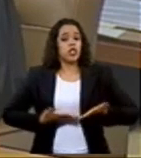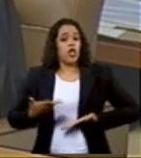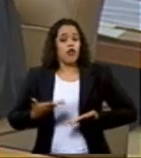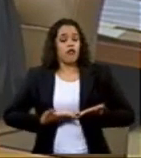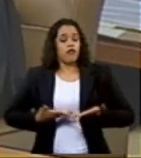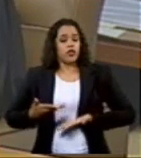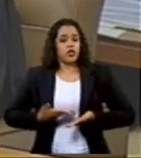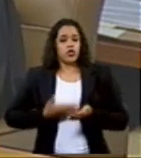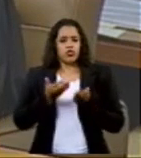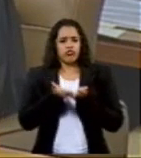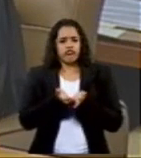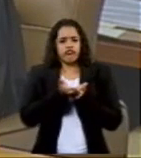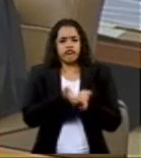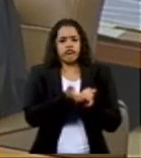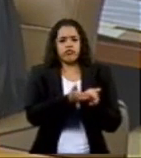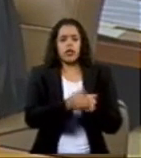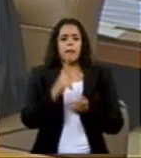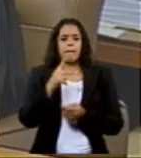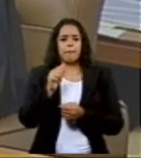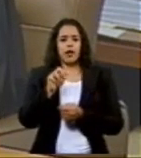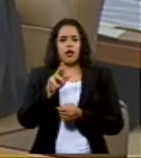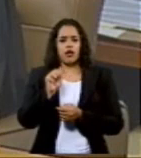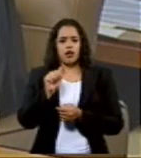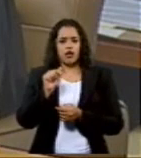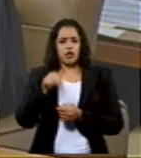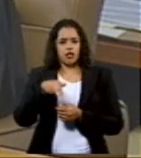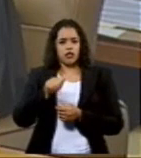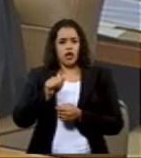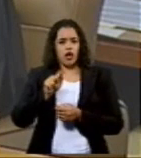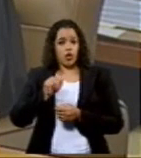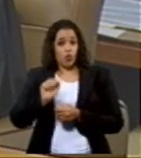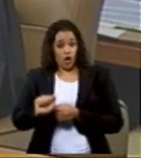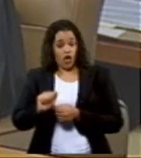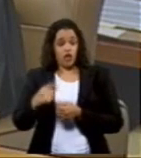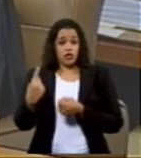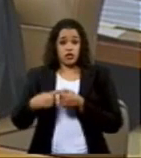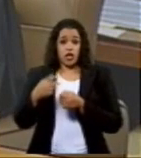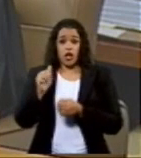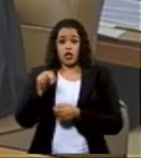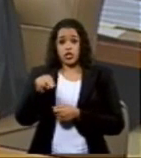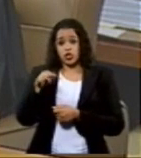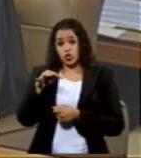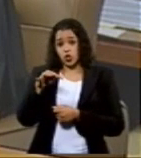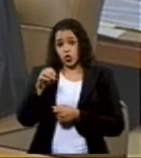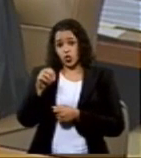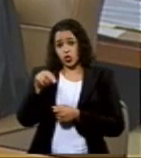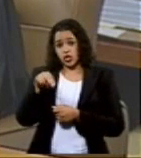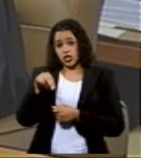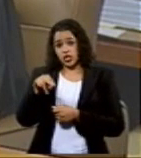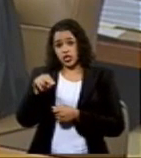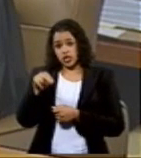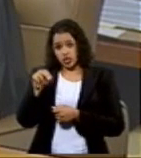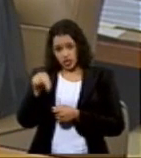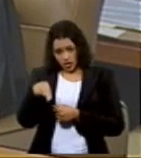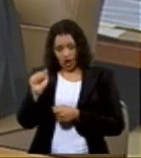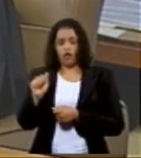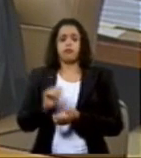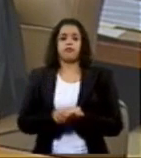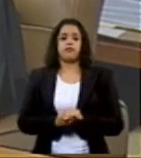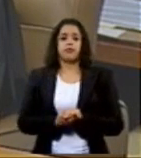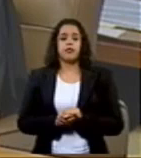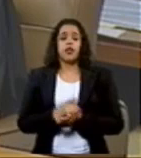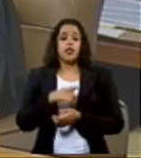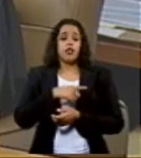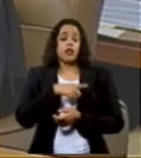do Porto Organizado de Paranaguá em Antonina, em face de acórdão do Tribunal Superior do Trabalho, que em sede